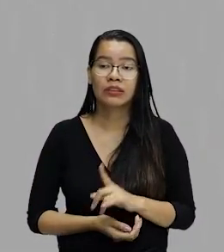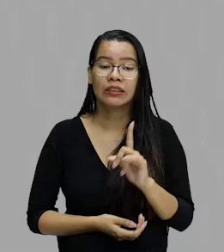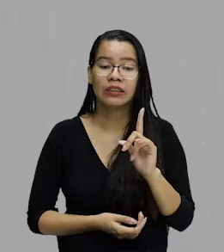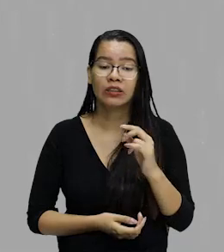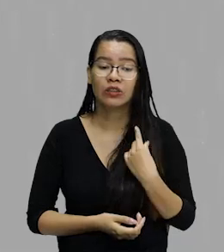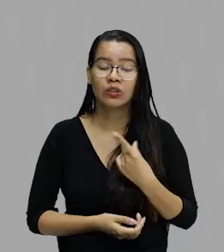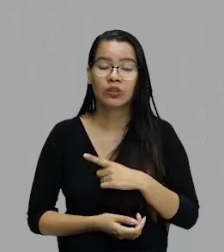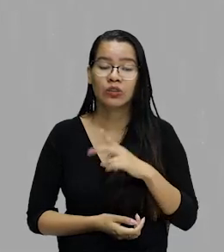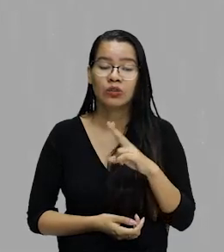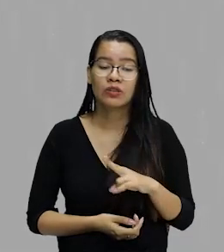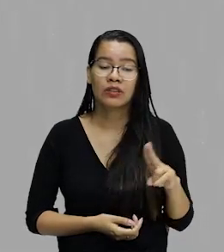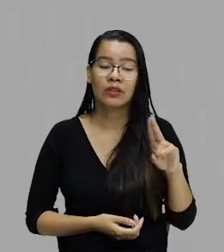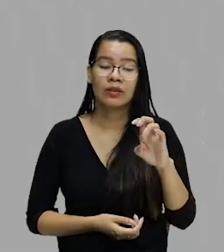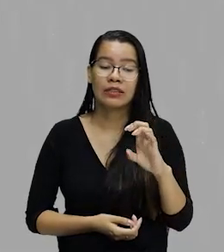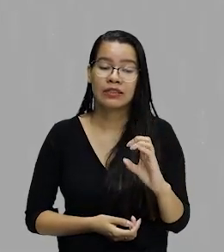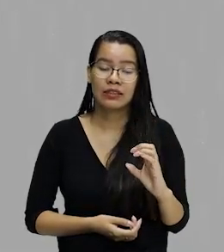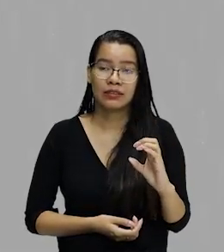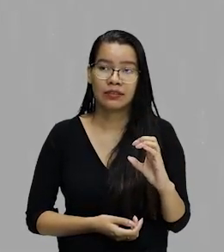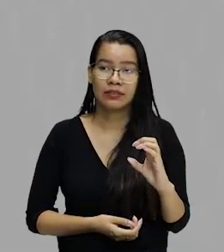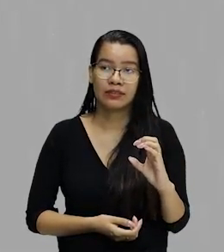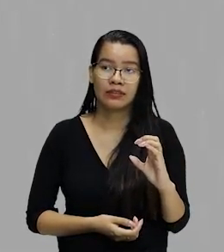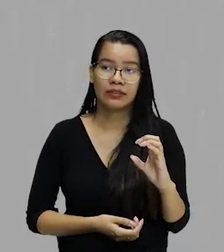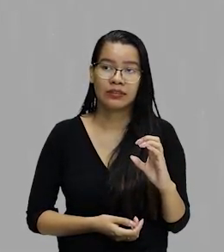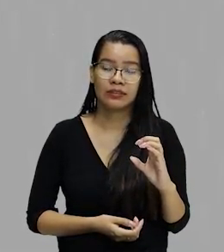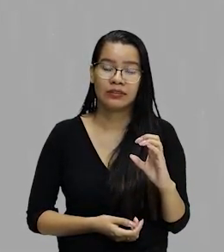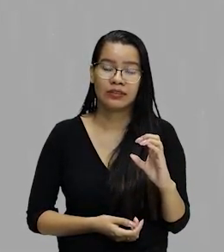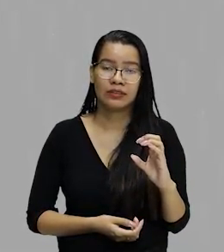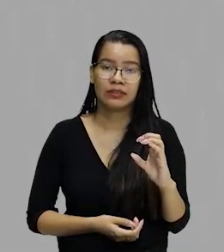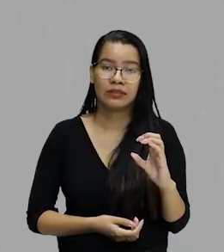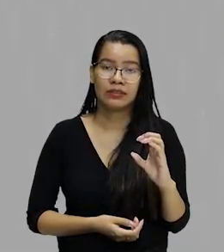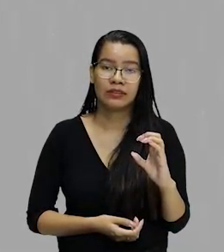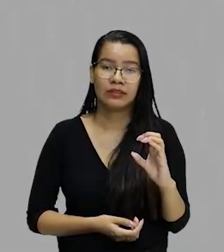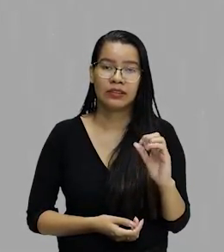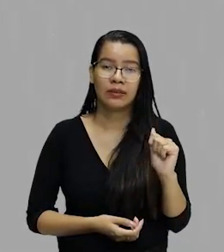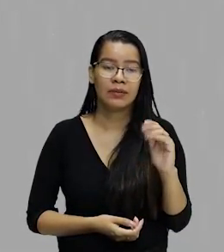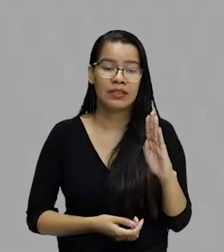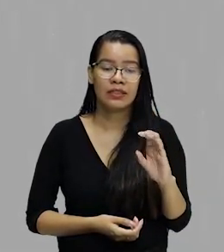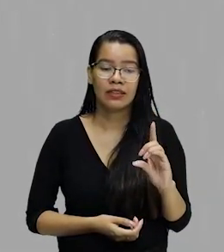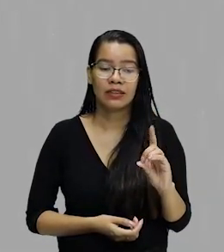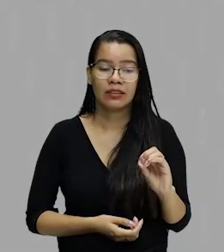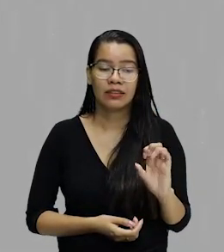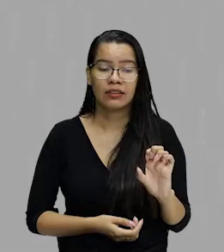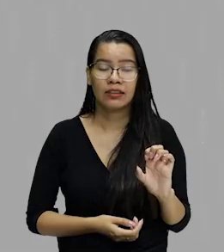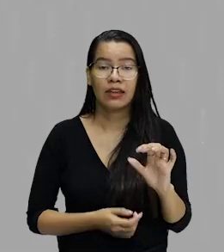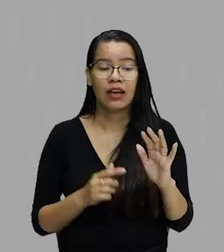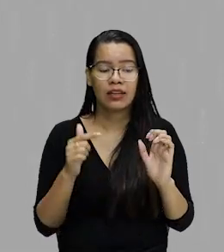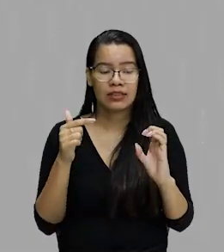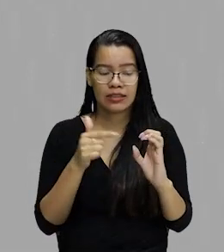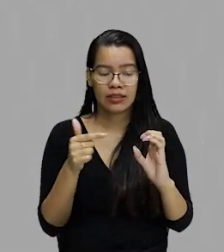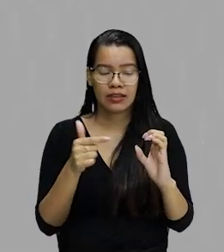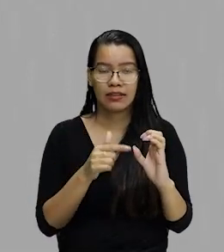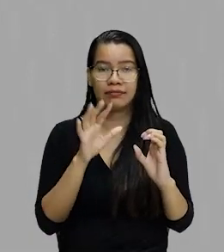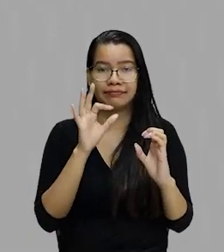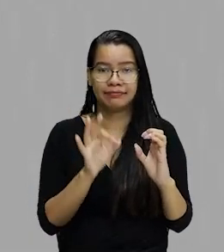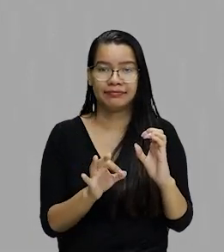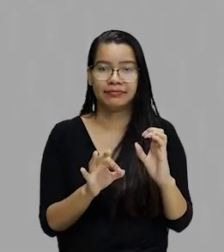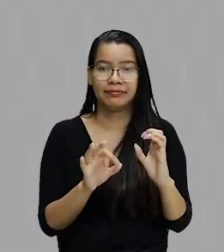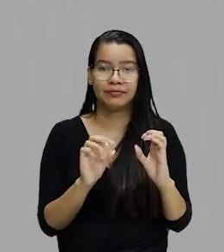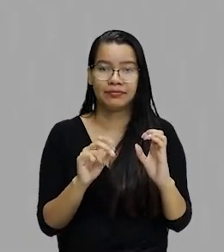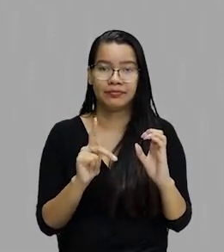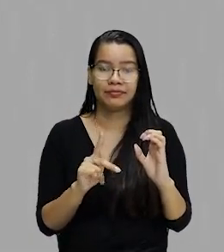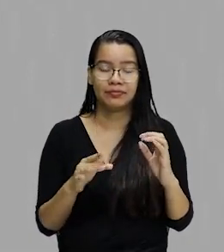letra C de casa como alternativa para ser assinalada. Então, marque para você aí a letra C de casa,